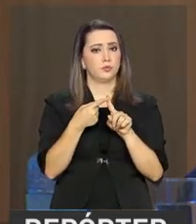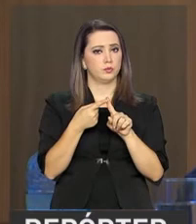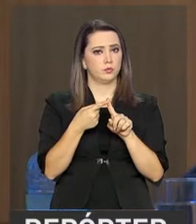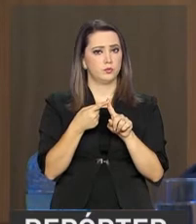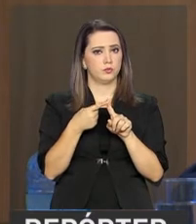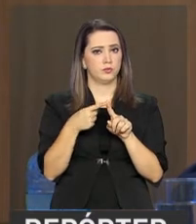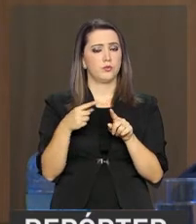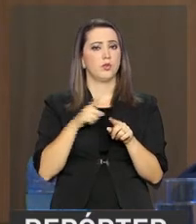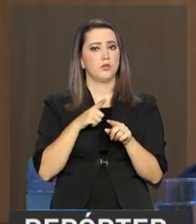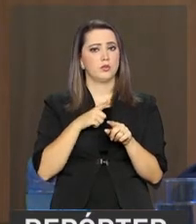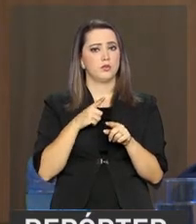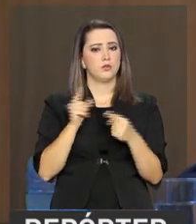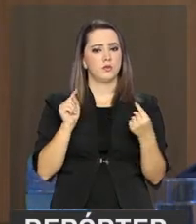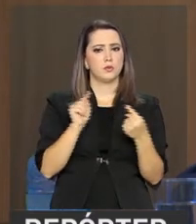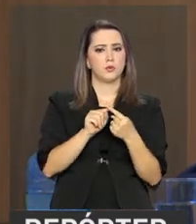uma combinação